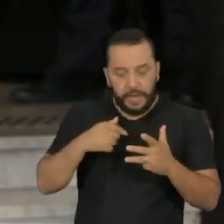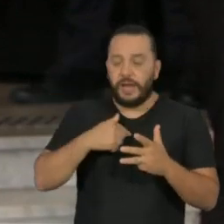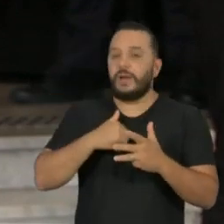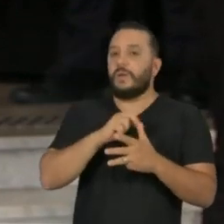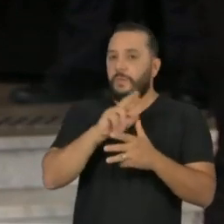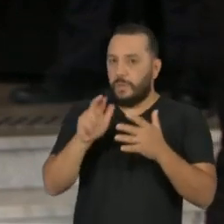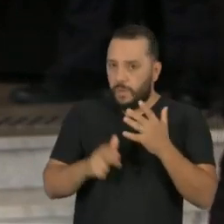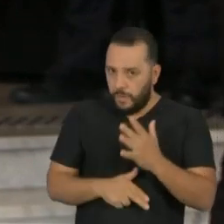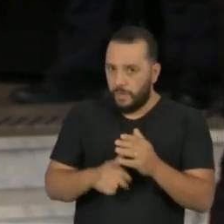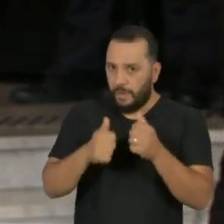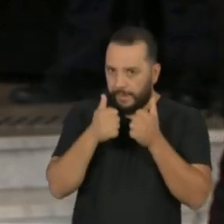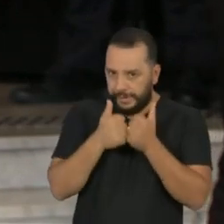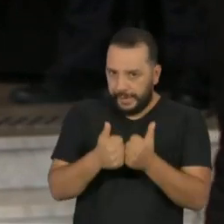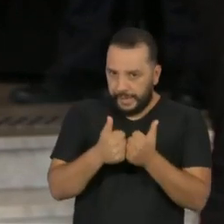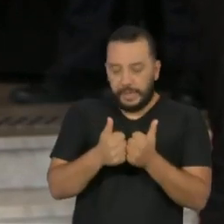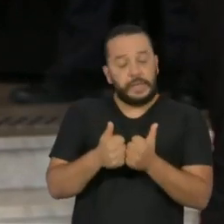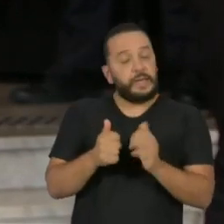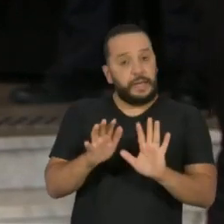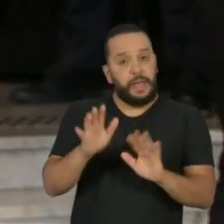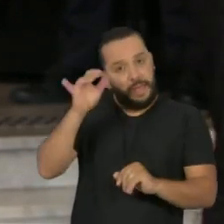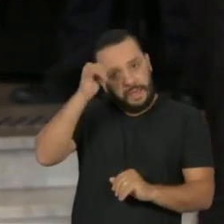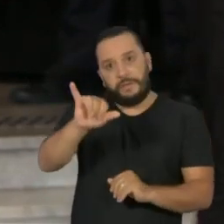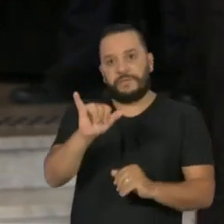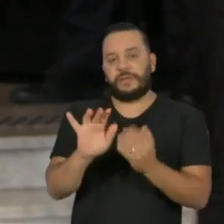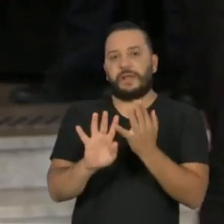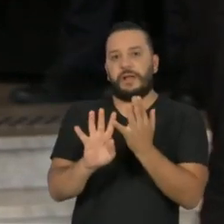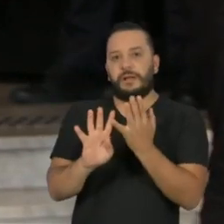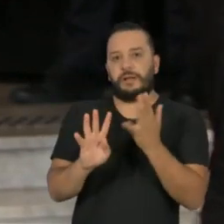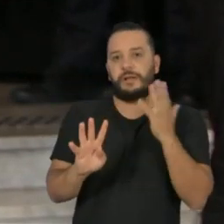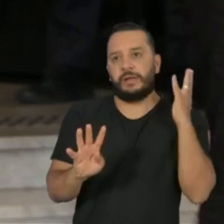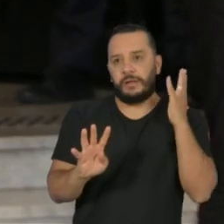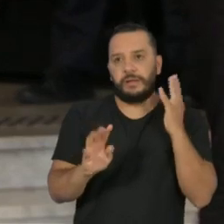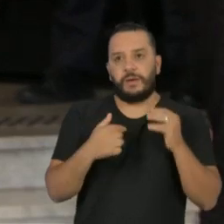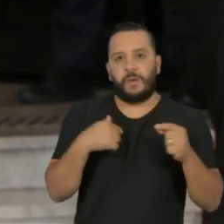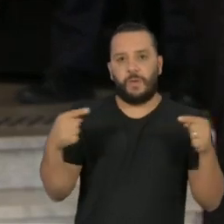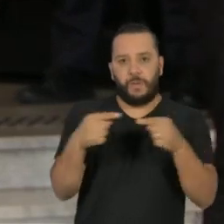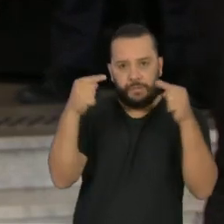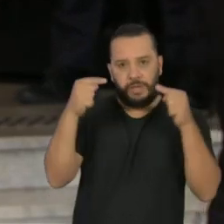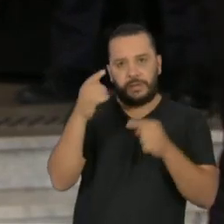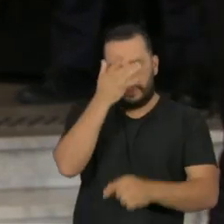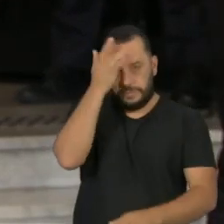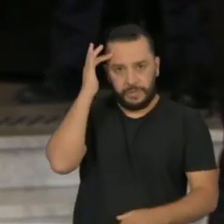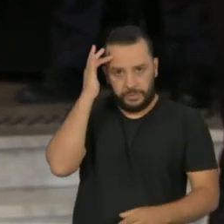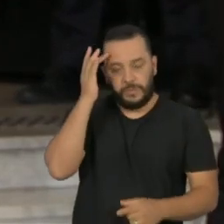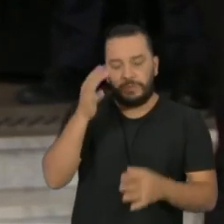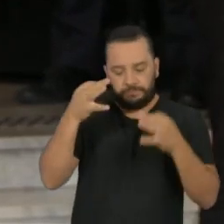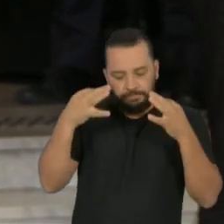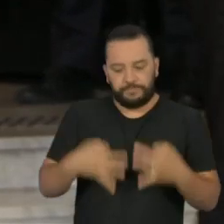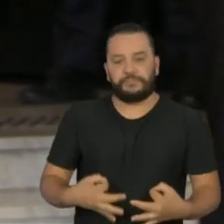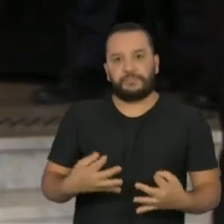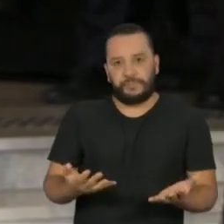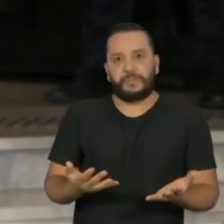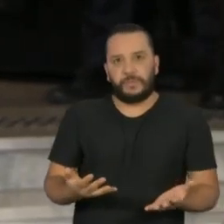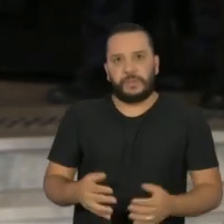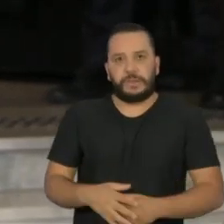que nós não tenhamos filas e que isto seja adequado segundo a demanda.